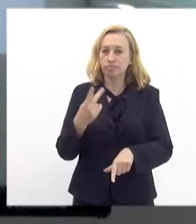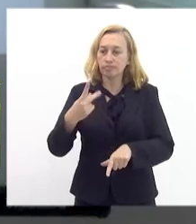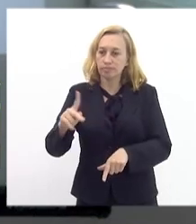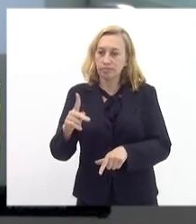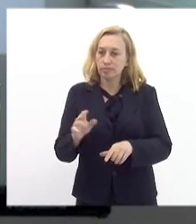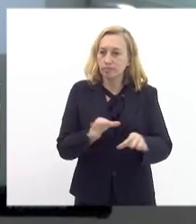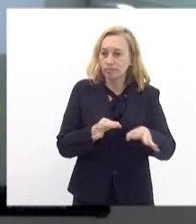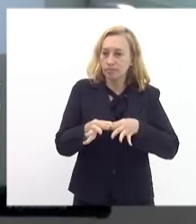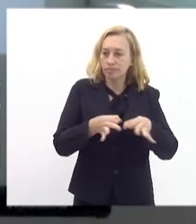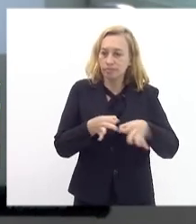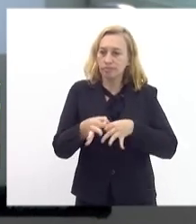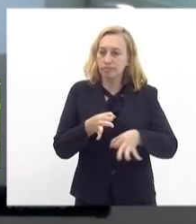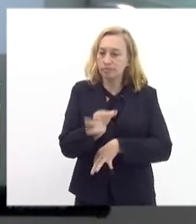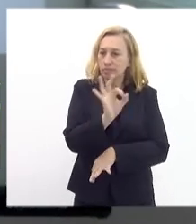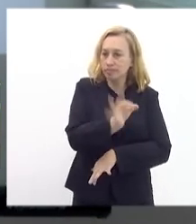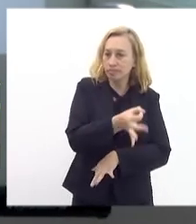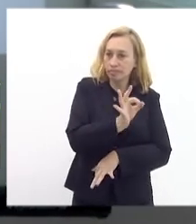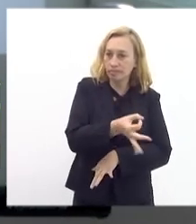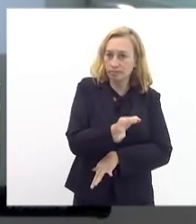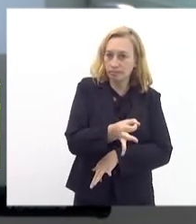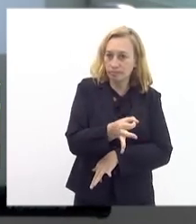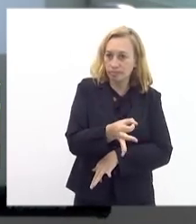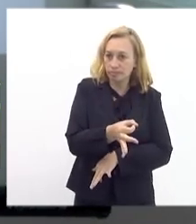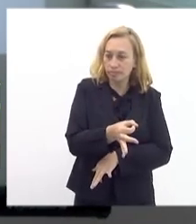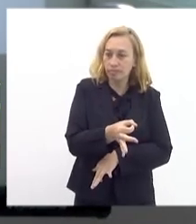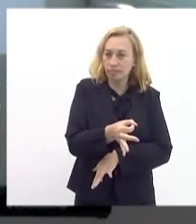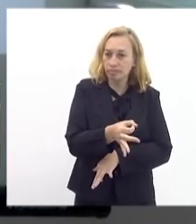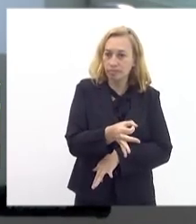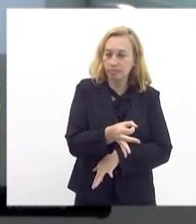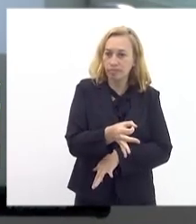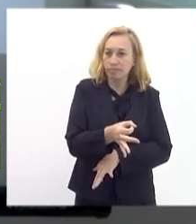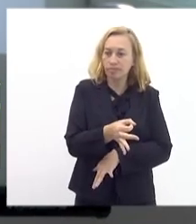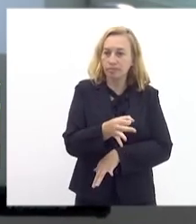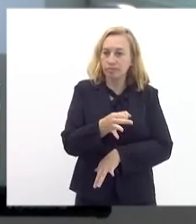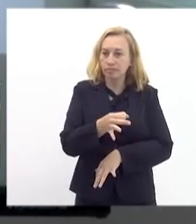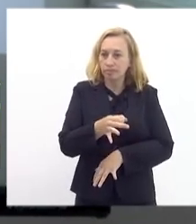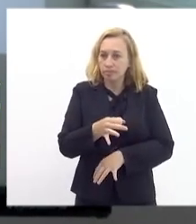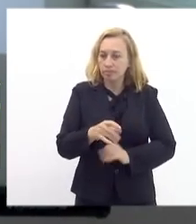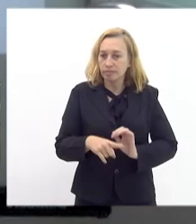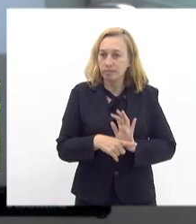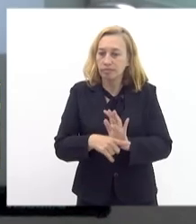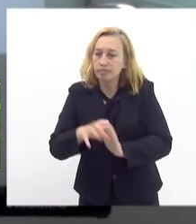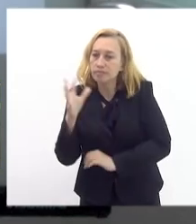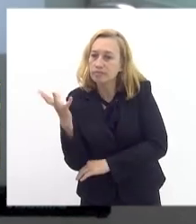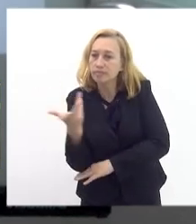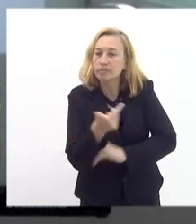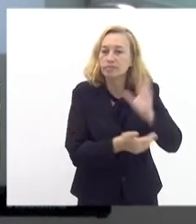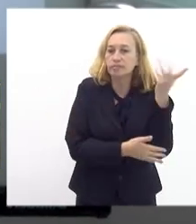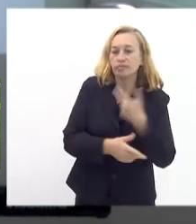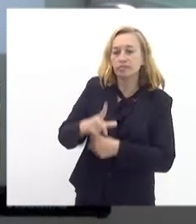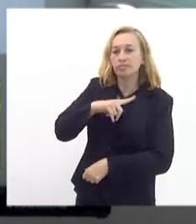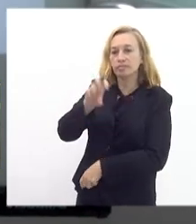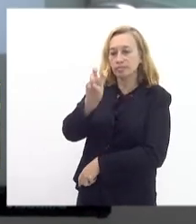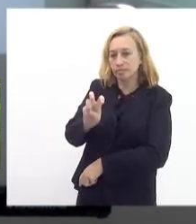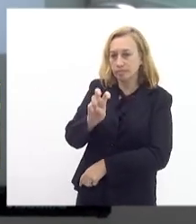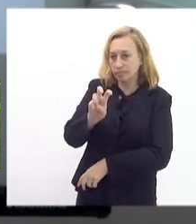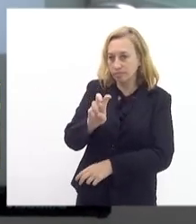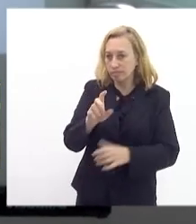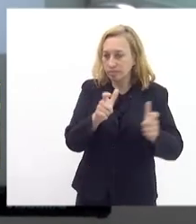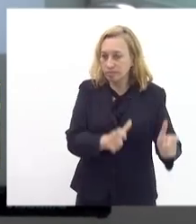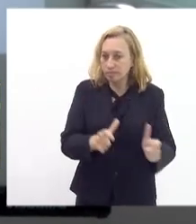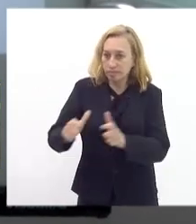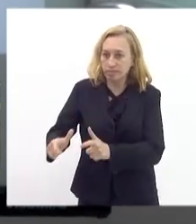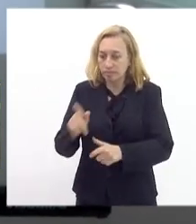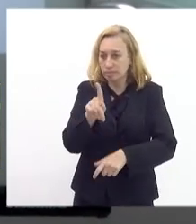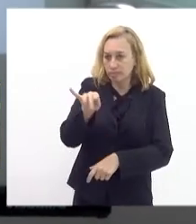projetadas para ter justamente essa inserção no ambiente temos 5 unidades de regaseificação o fornecimento